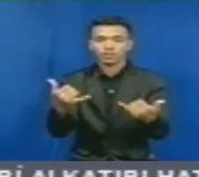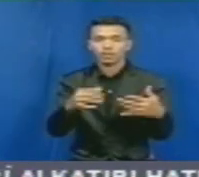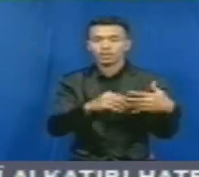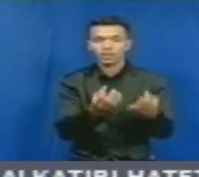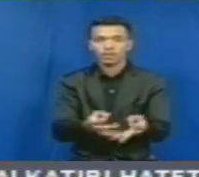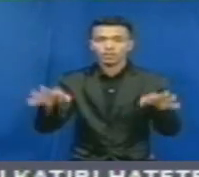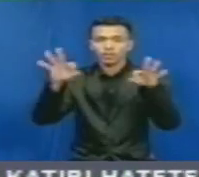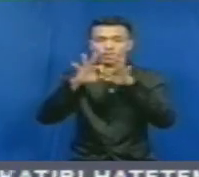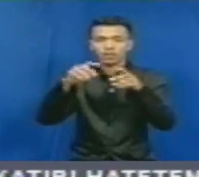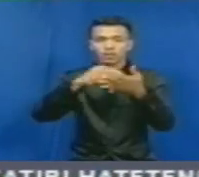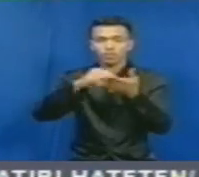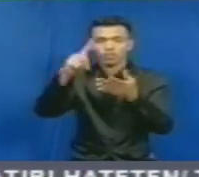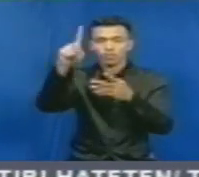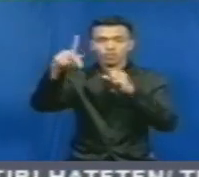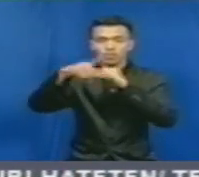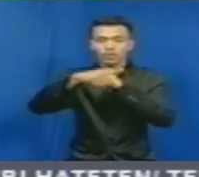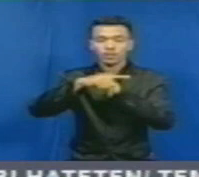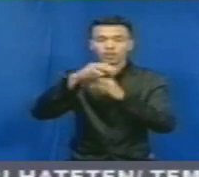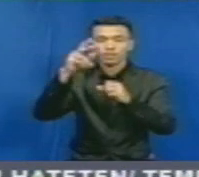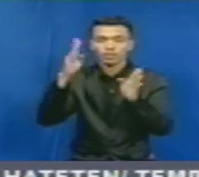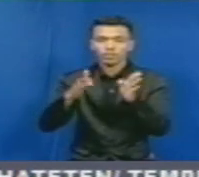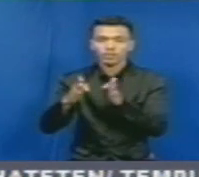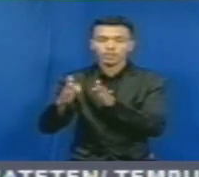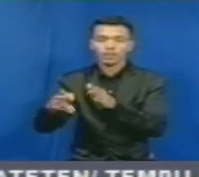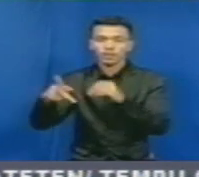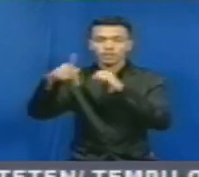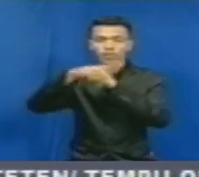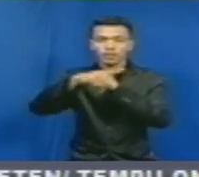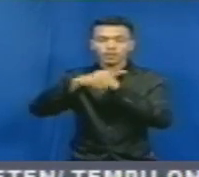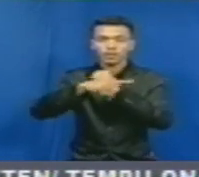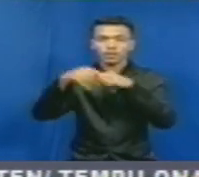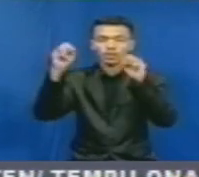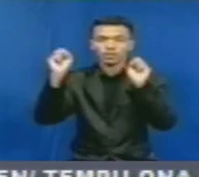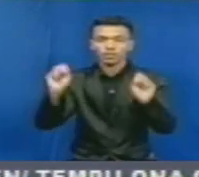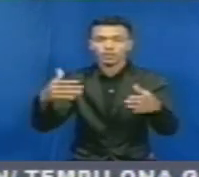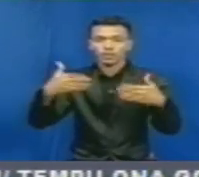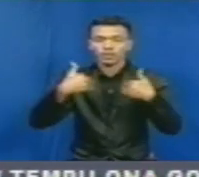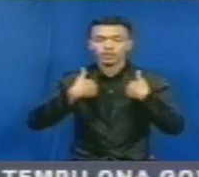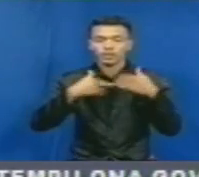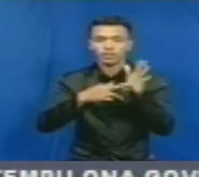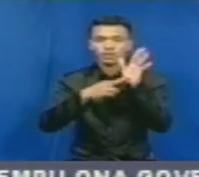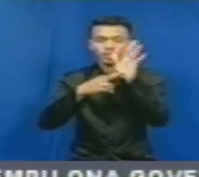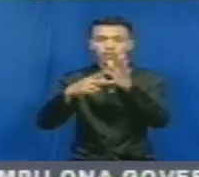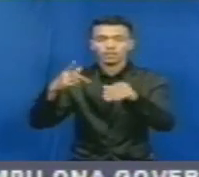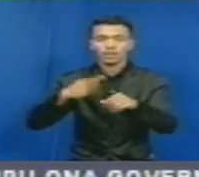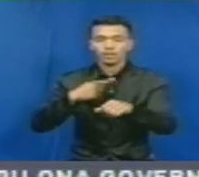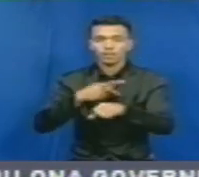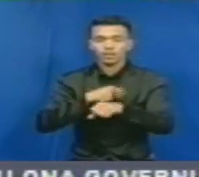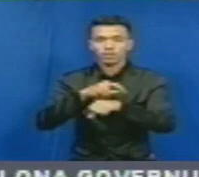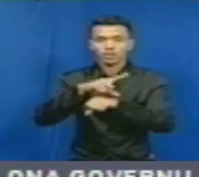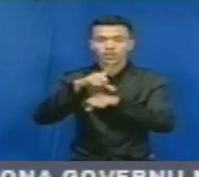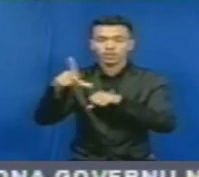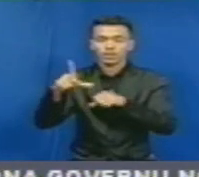um para o partido né, Macá, ato prepara o partido né, o nível e a representação e o parlamento. E